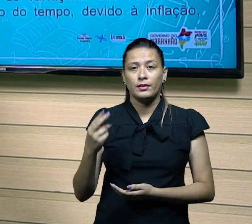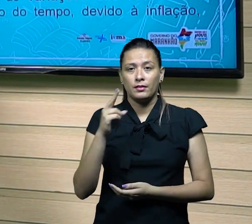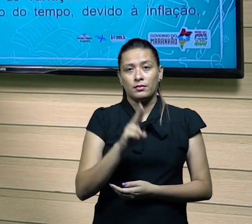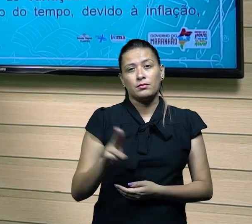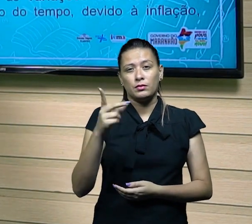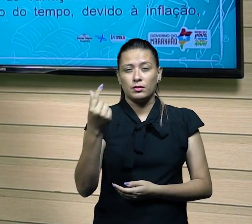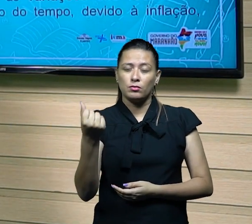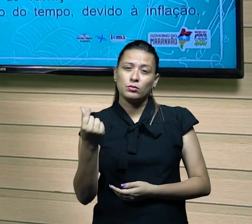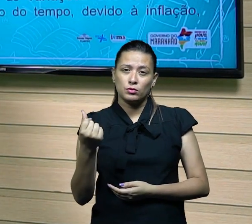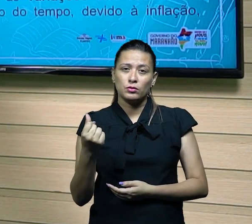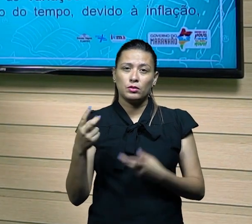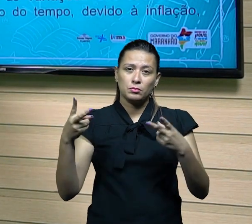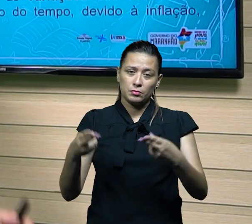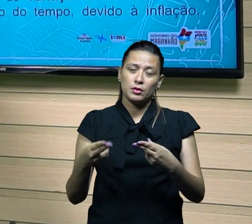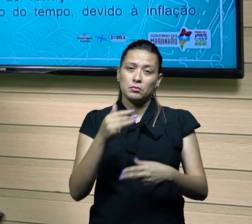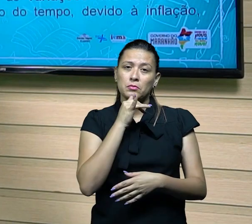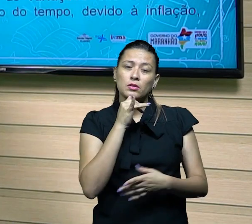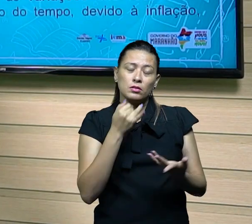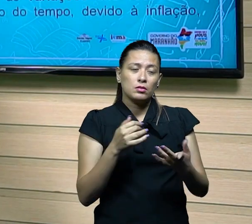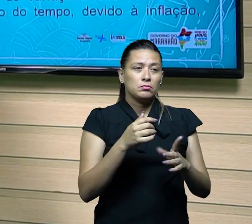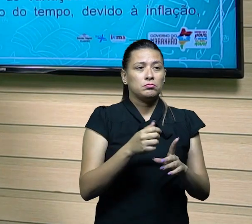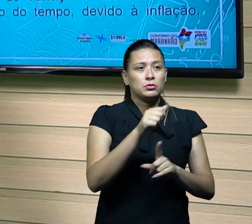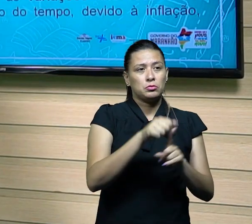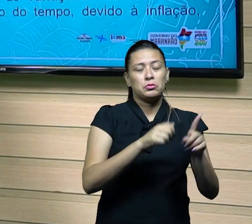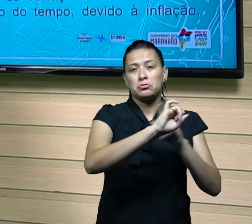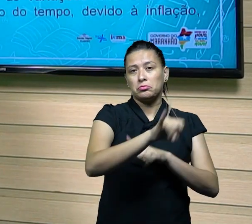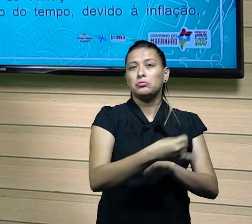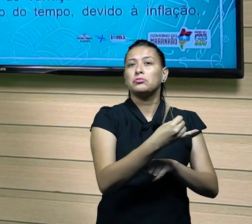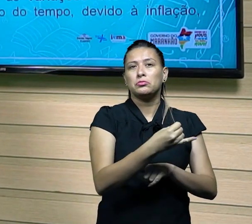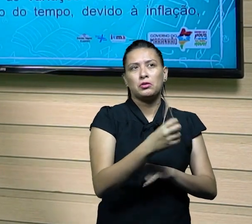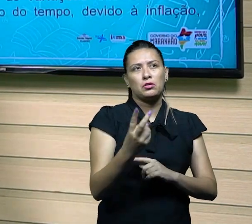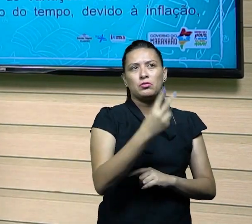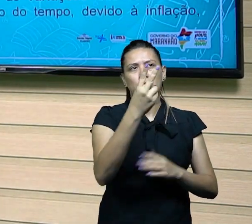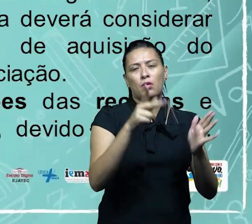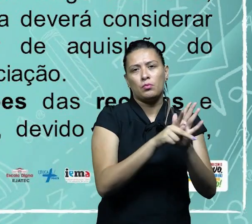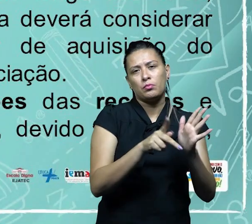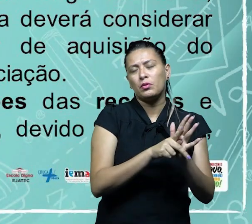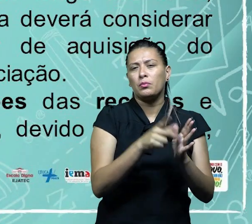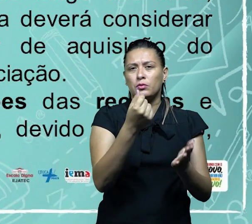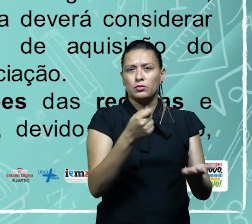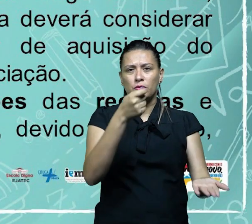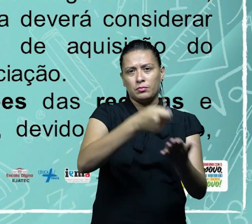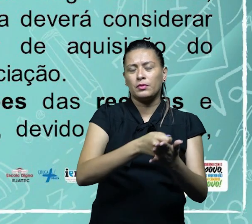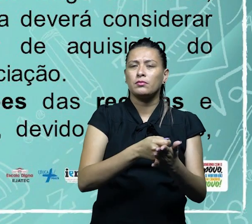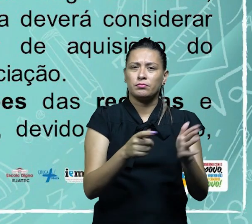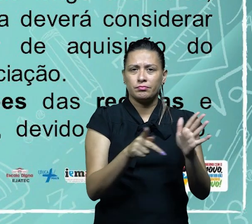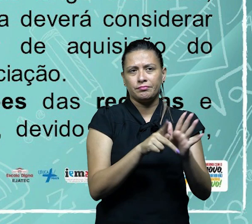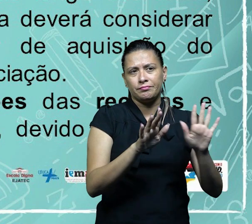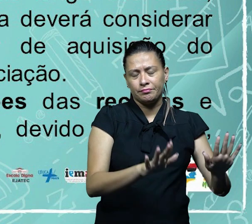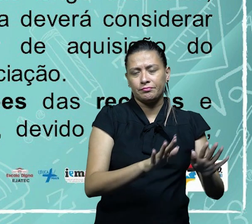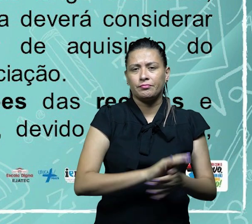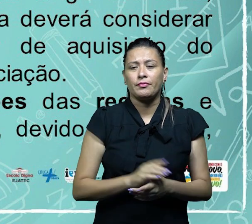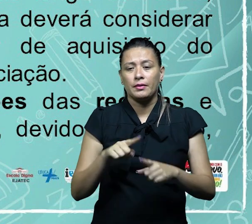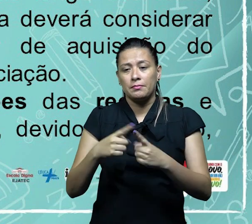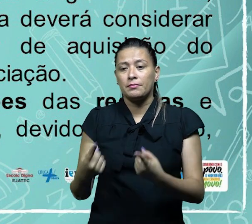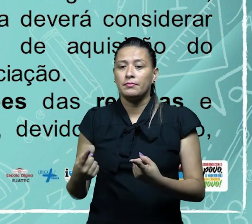Y. Então essa receita e esses gastos não são constantes. Eles vão ter variações durante o período. Certo? Ao longo do tempo,